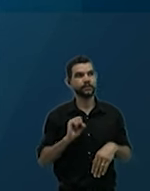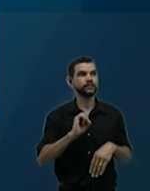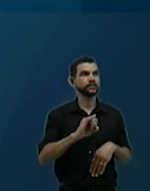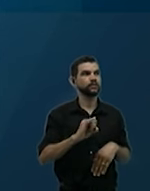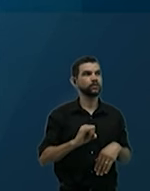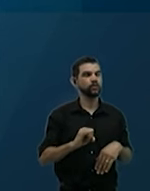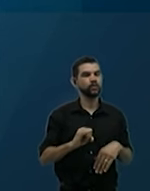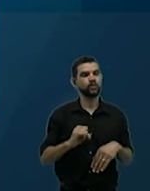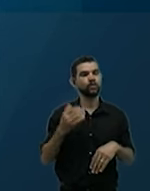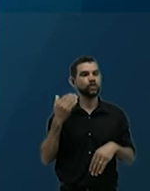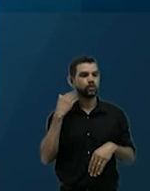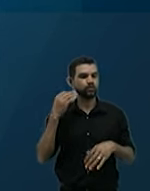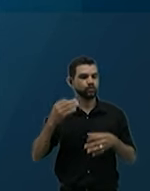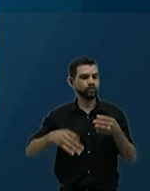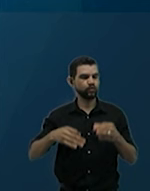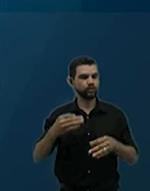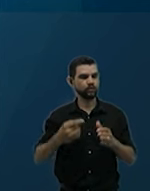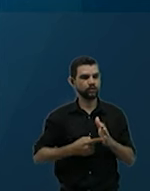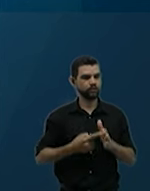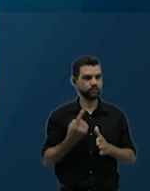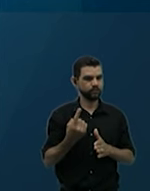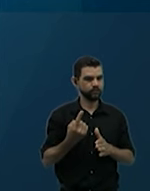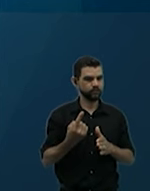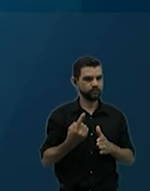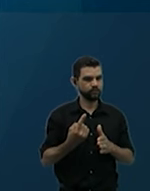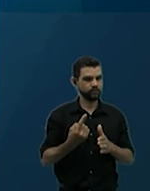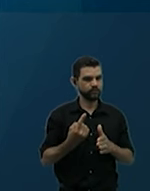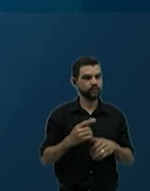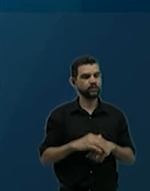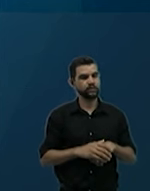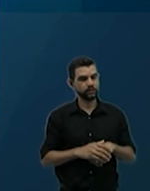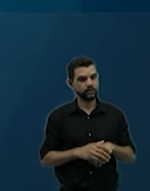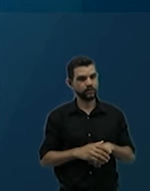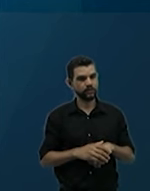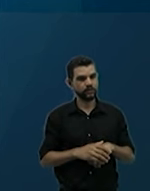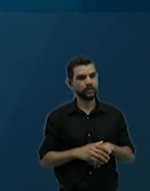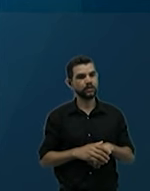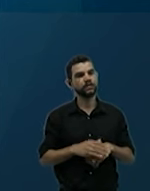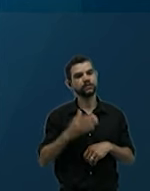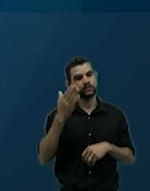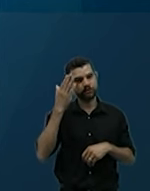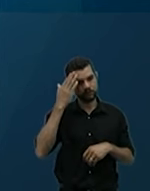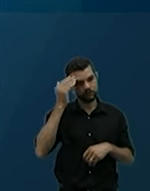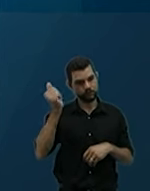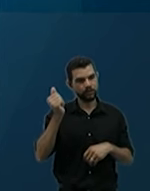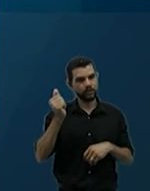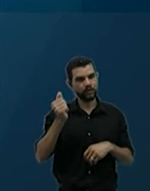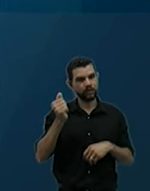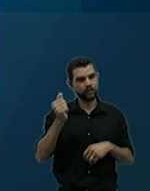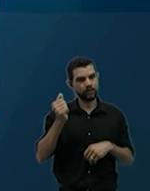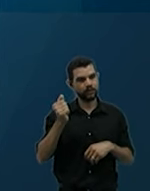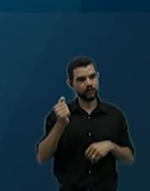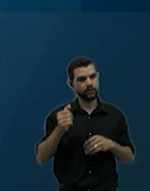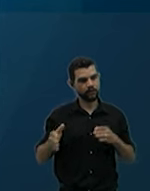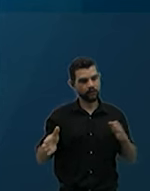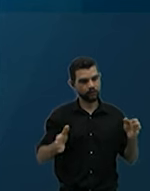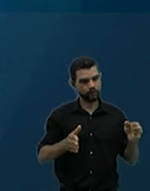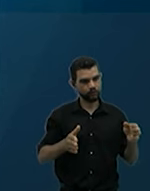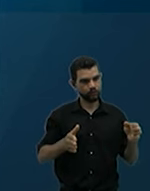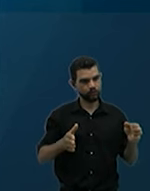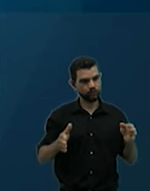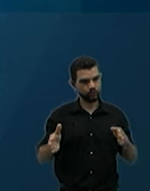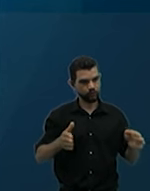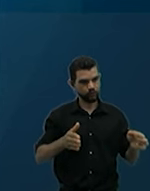acórdãos, expressamente menciona que tem conhecimento da jurisprudência dominante do STF, do STJ, no caso. porém,